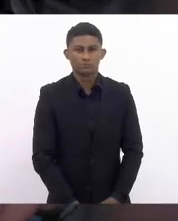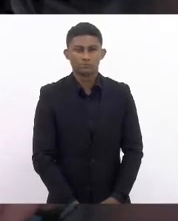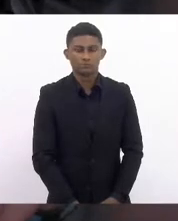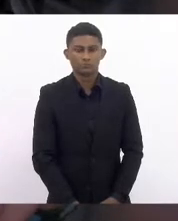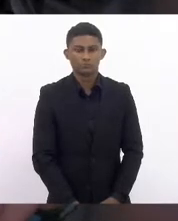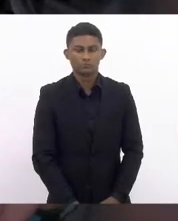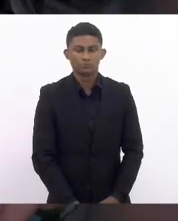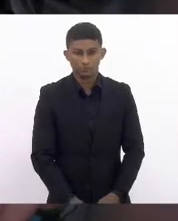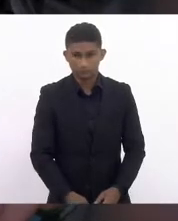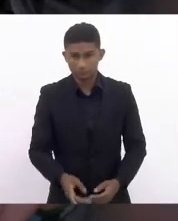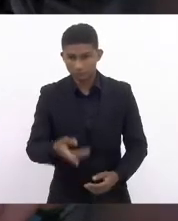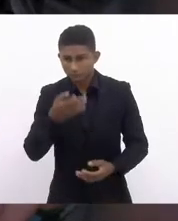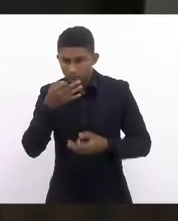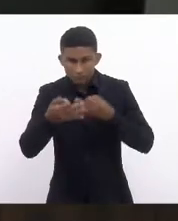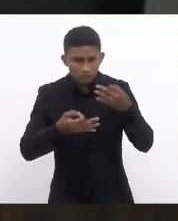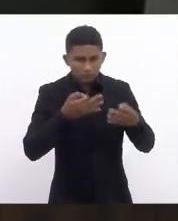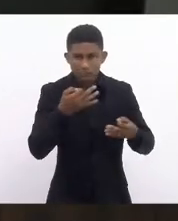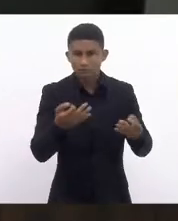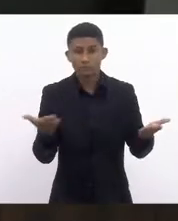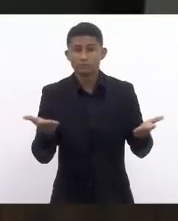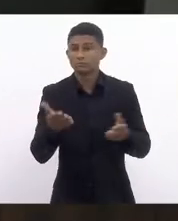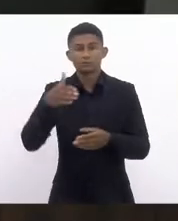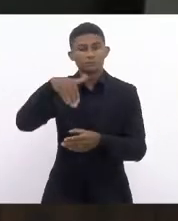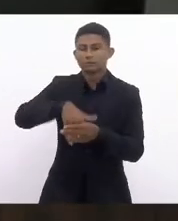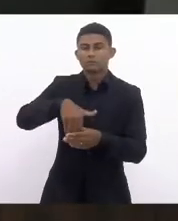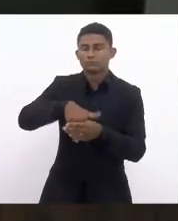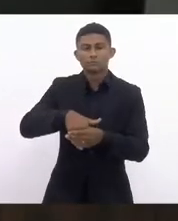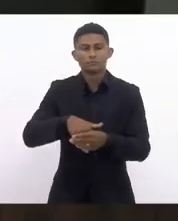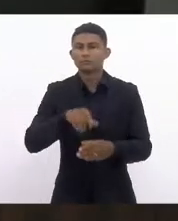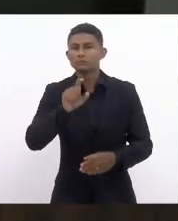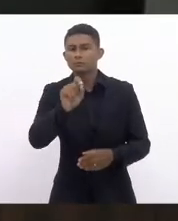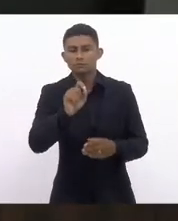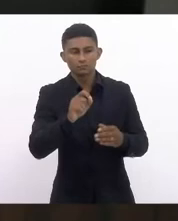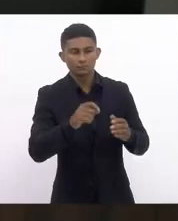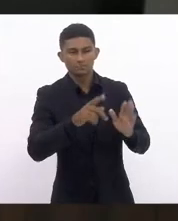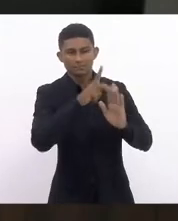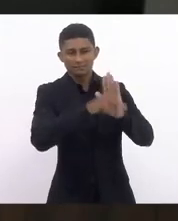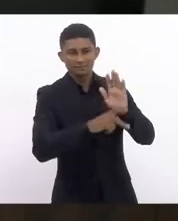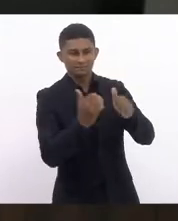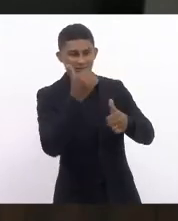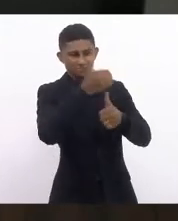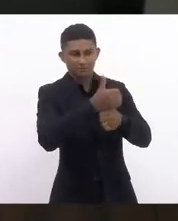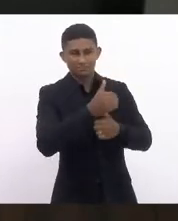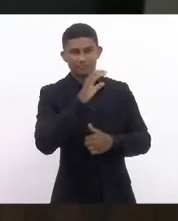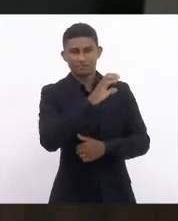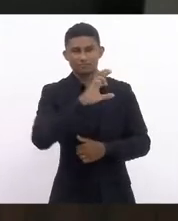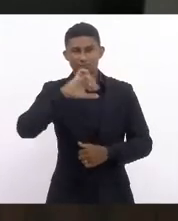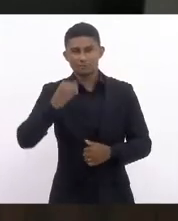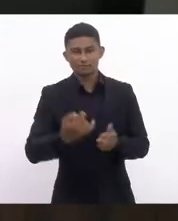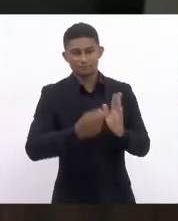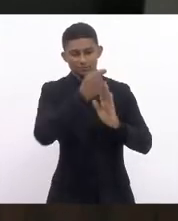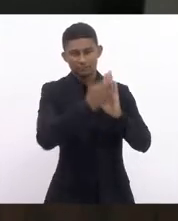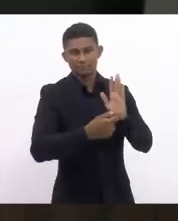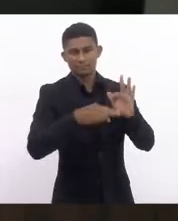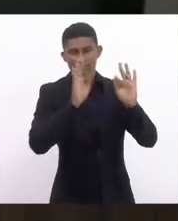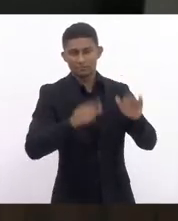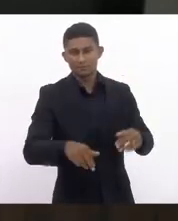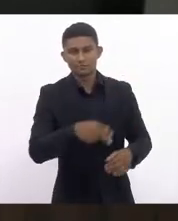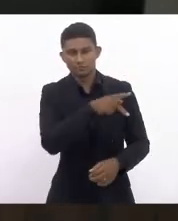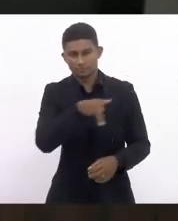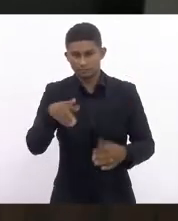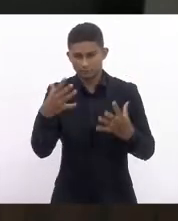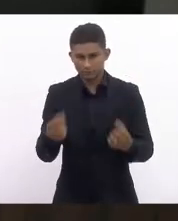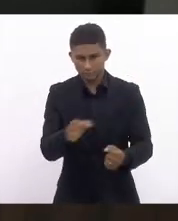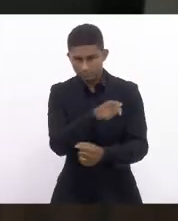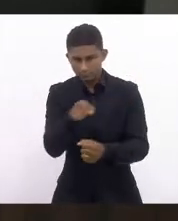Os pareceres emitidos em votação substitutivo da CCJ, com forma final de redação que a presidência defere. Se os que